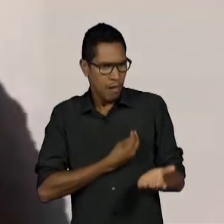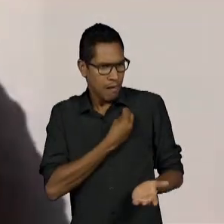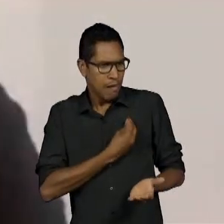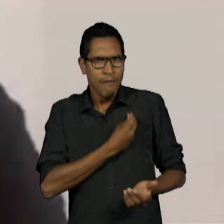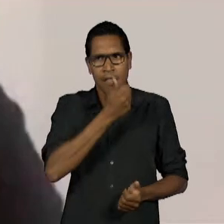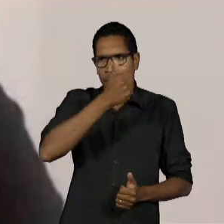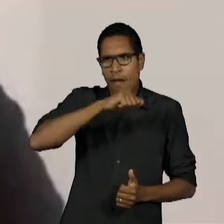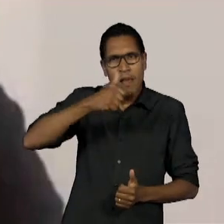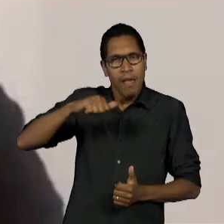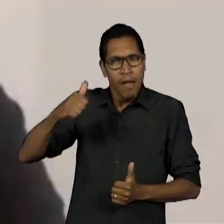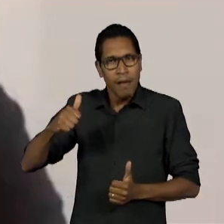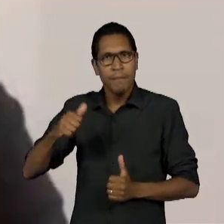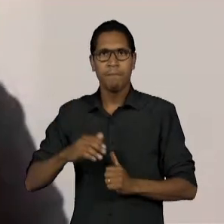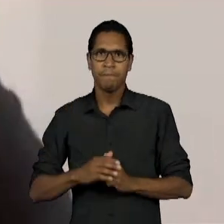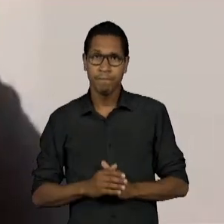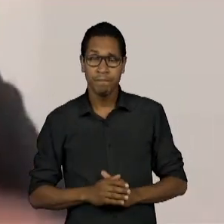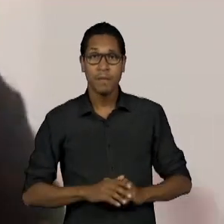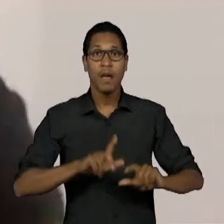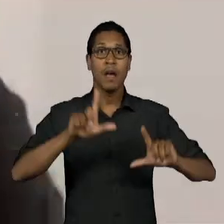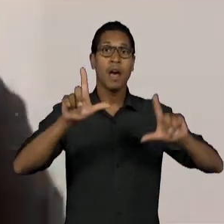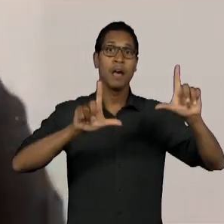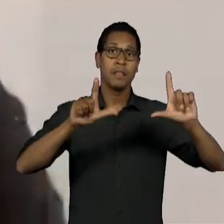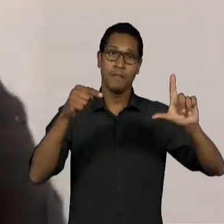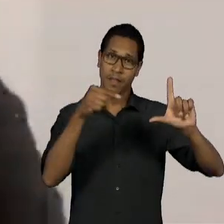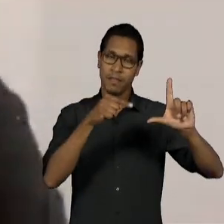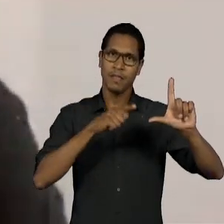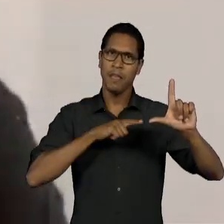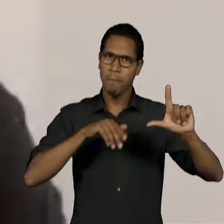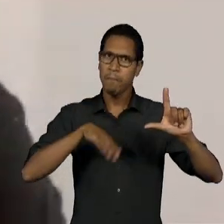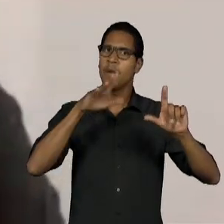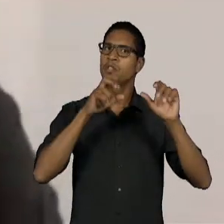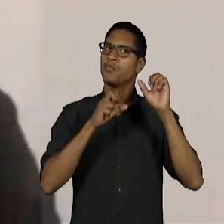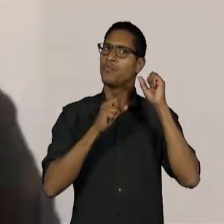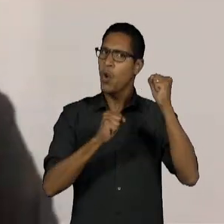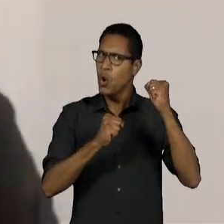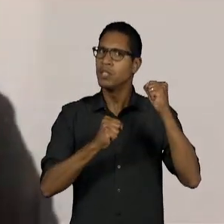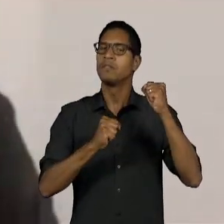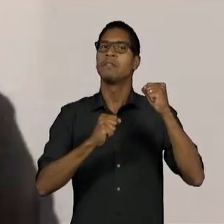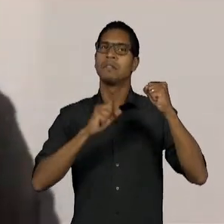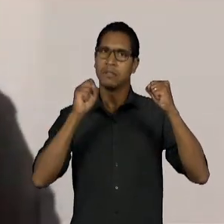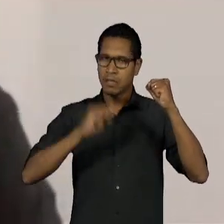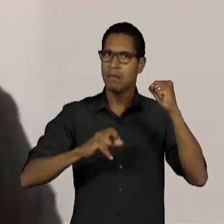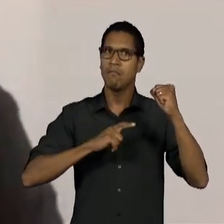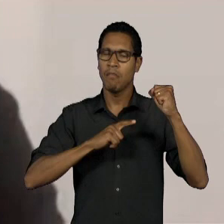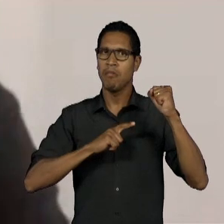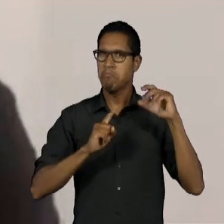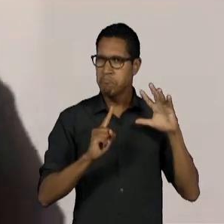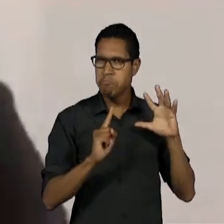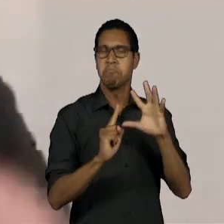a televisão tem isso com mais força e com mais